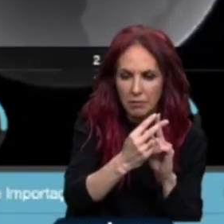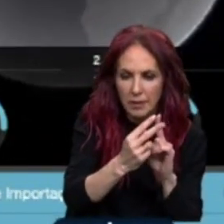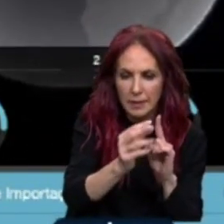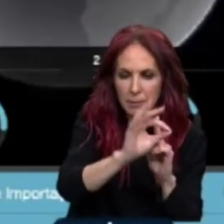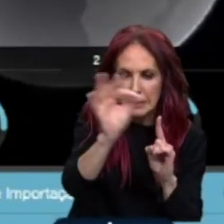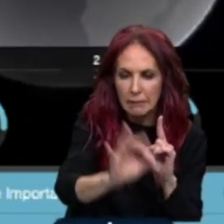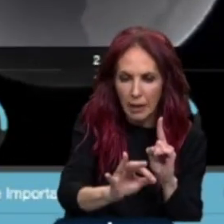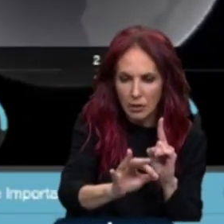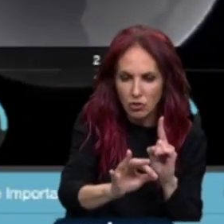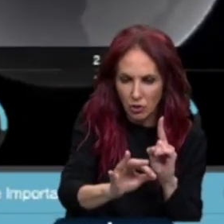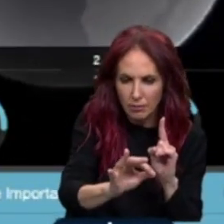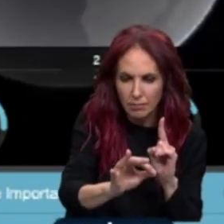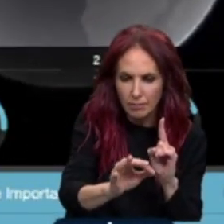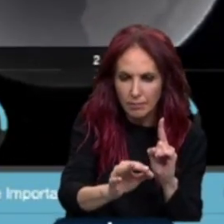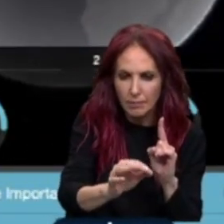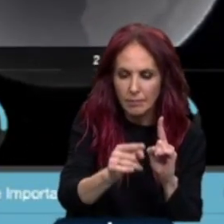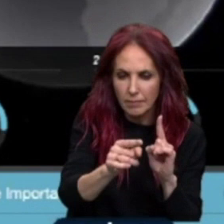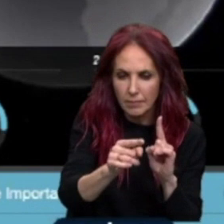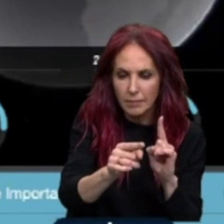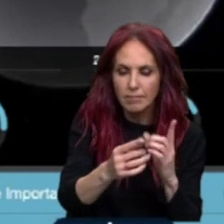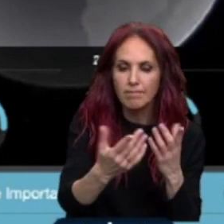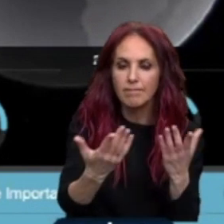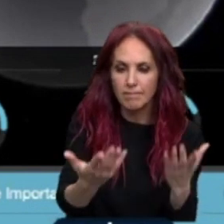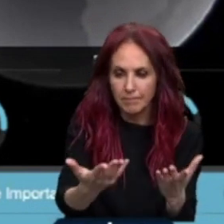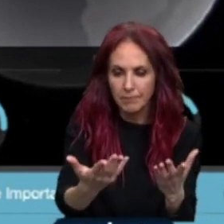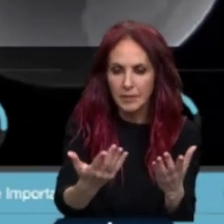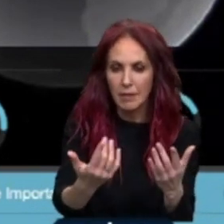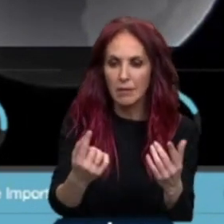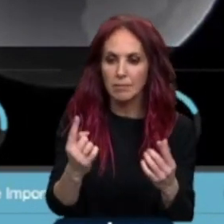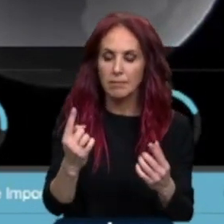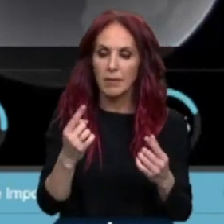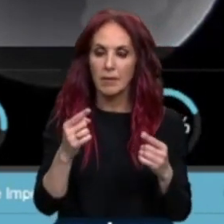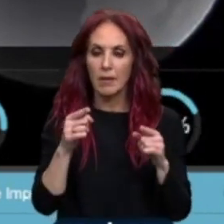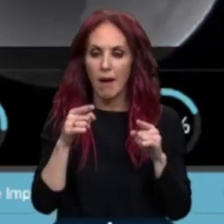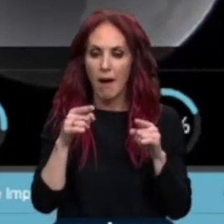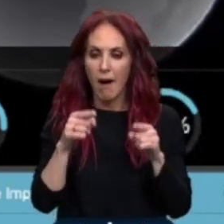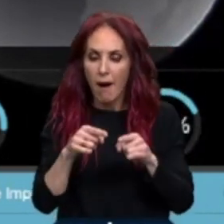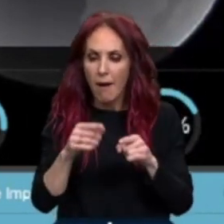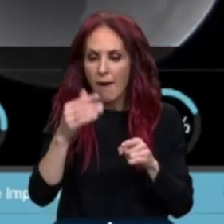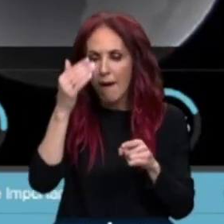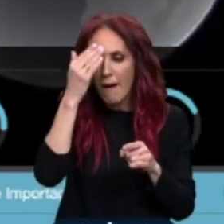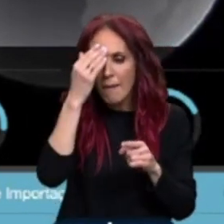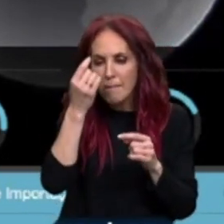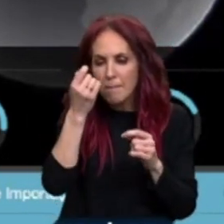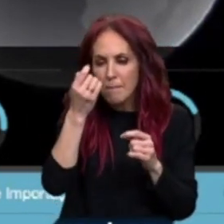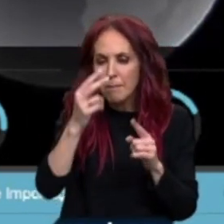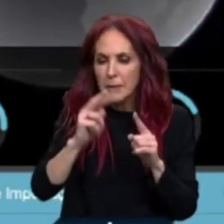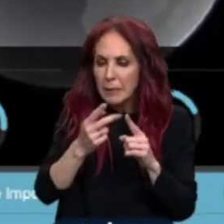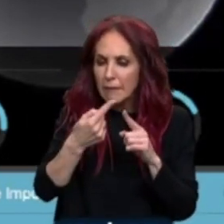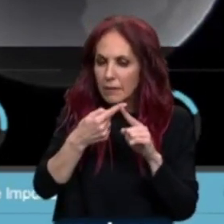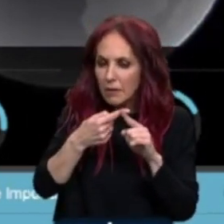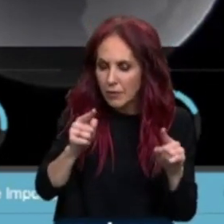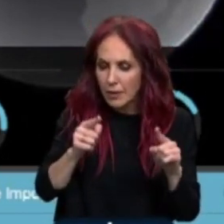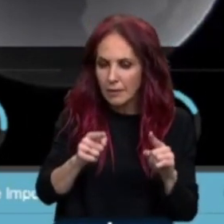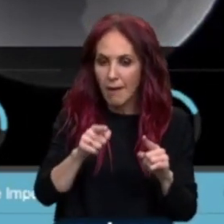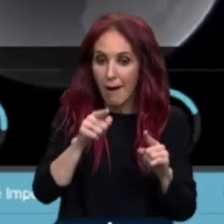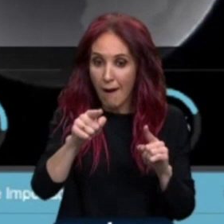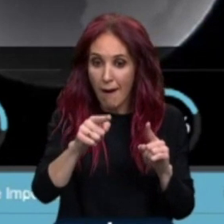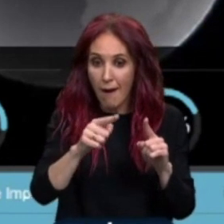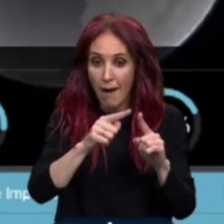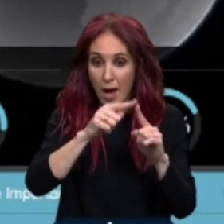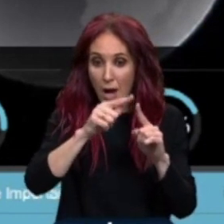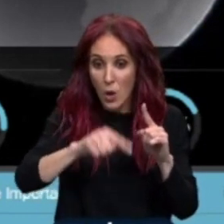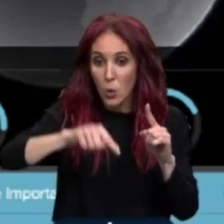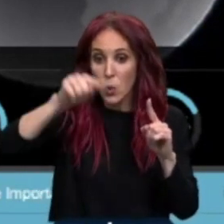percentual, proporcional, portanto, nós temos uma noção um bocadinho diferente. E esta é aquela mesma curva, mas